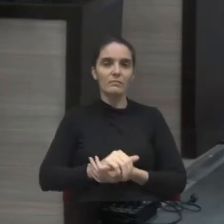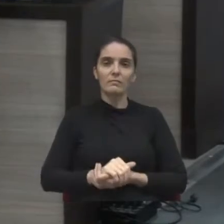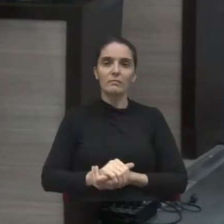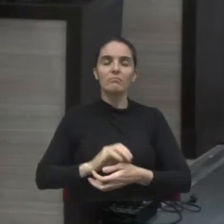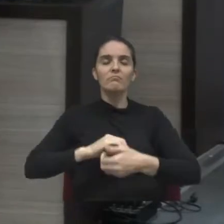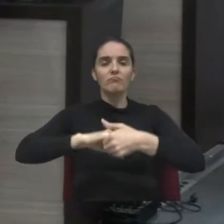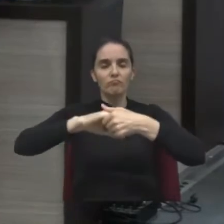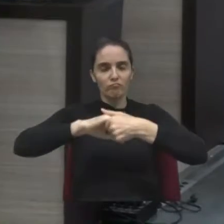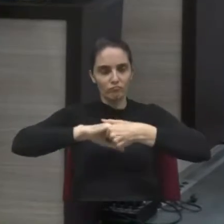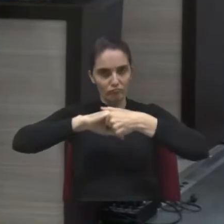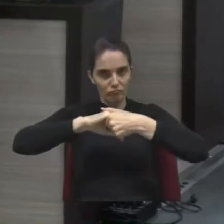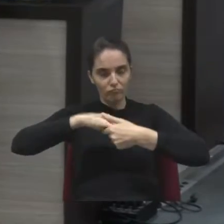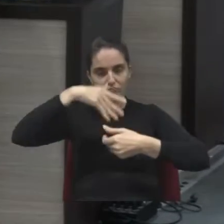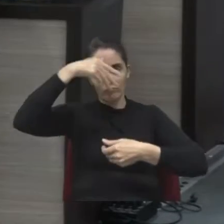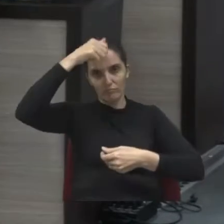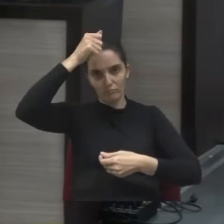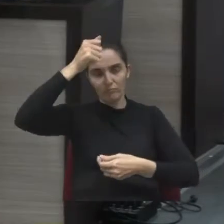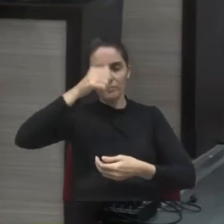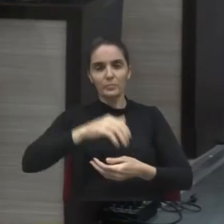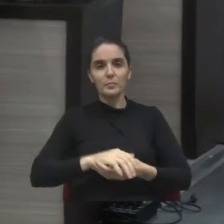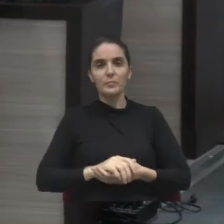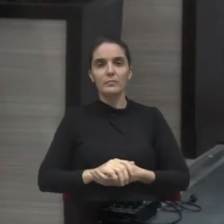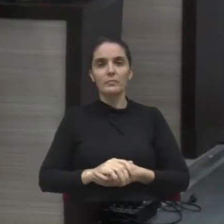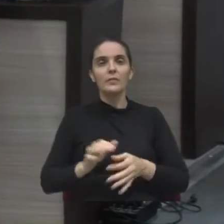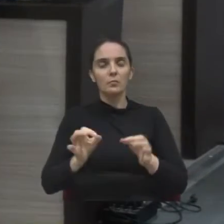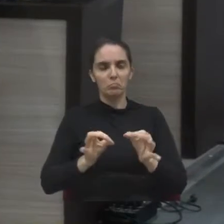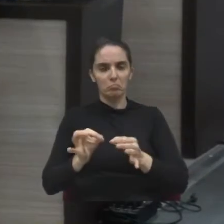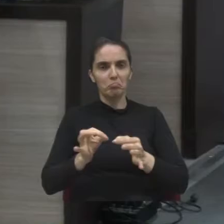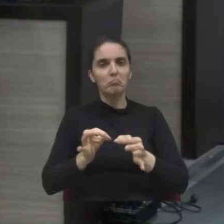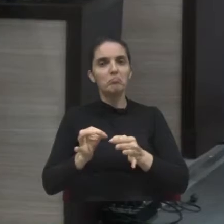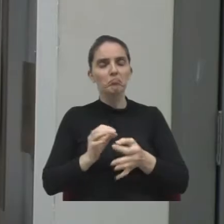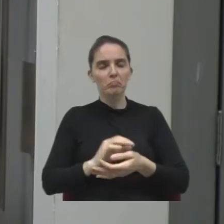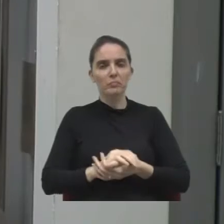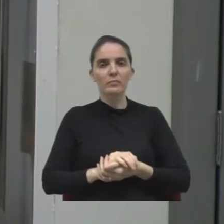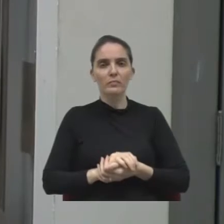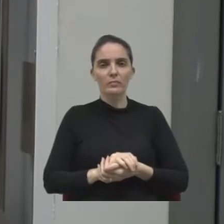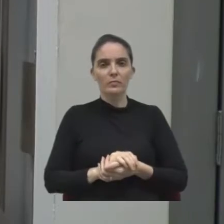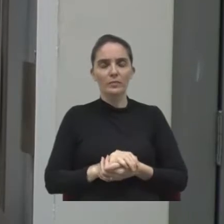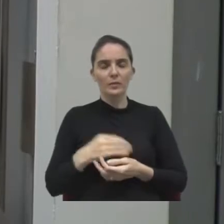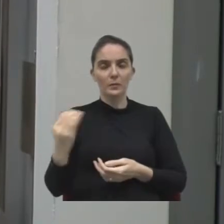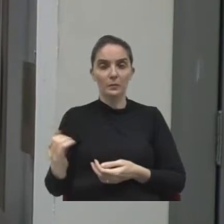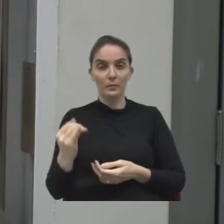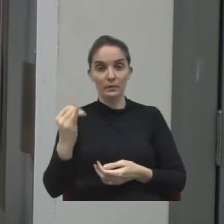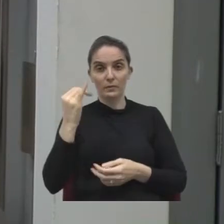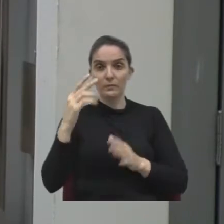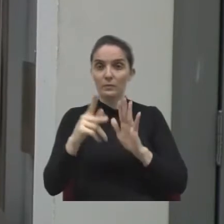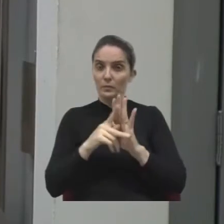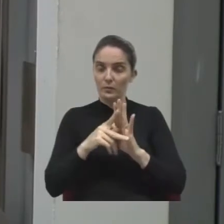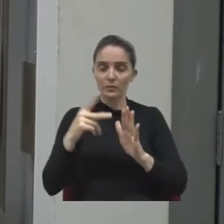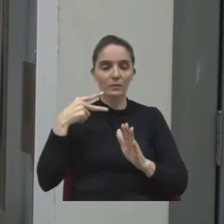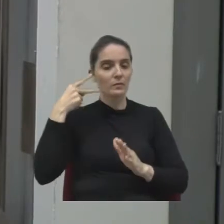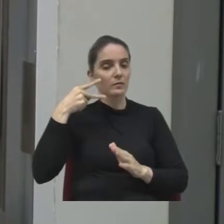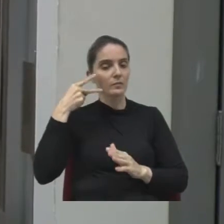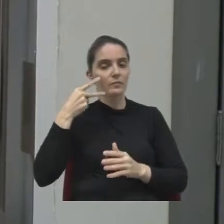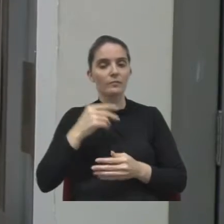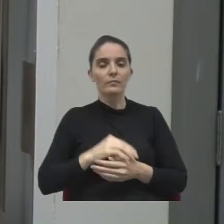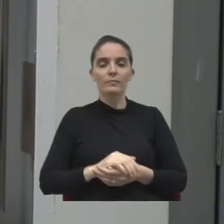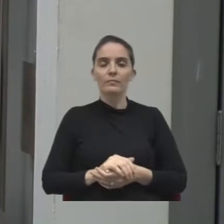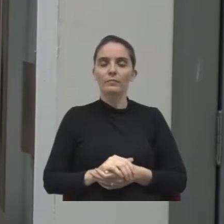Toninho, né, por essa propositura. É uma prerrogativa que nos cabe, quanto vereador. Eu acho que toda